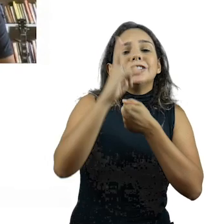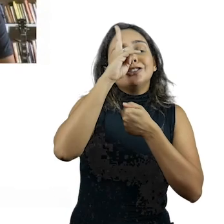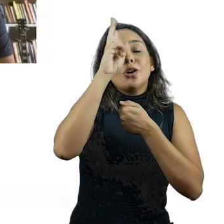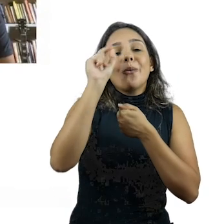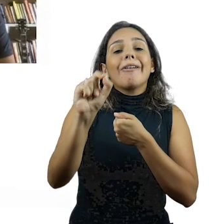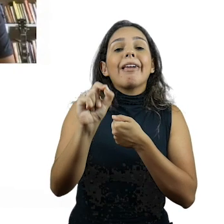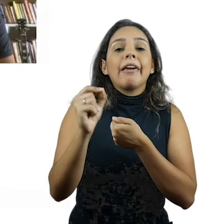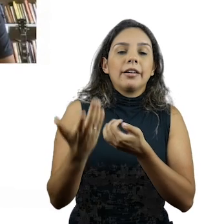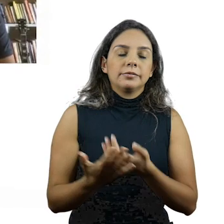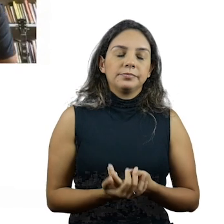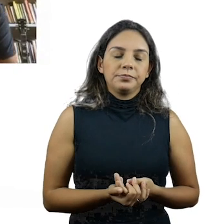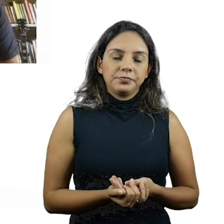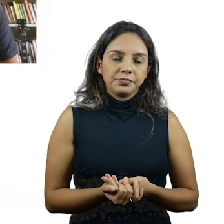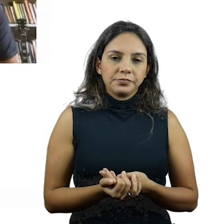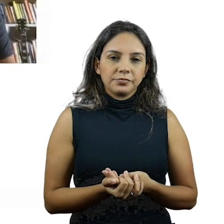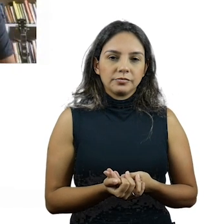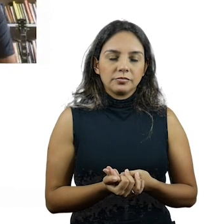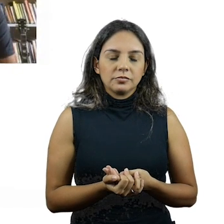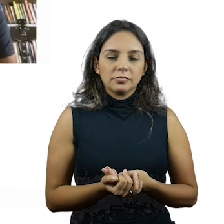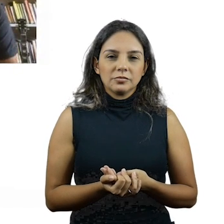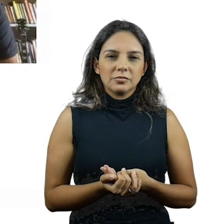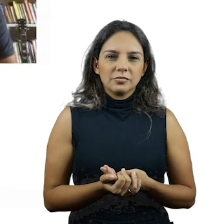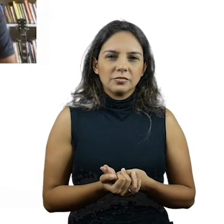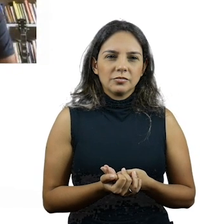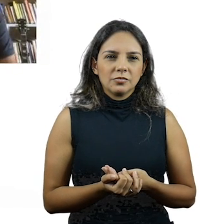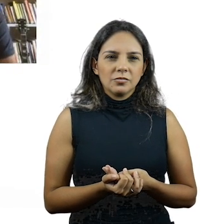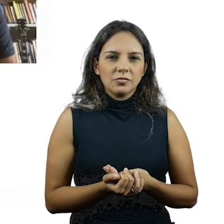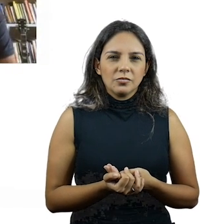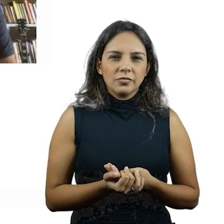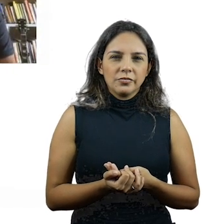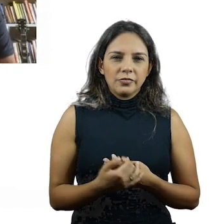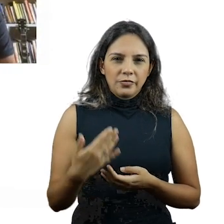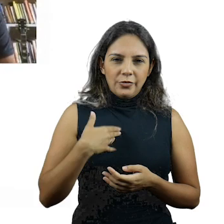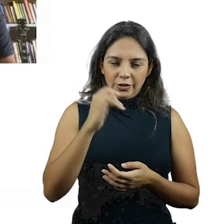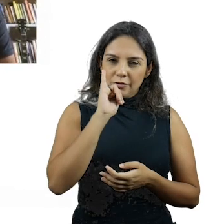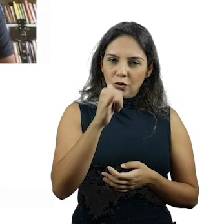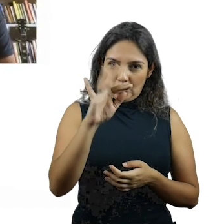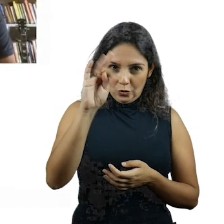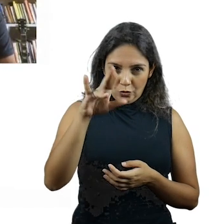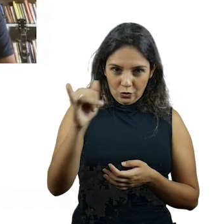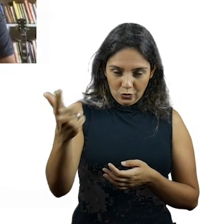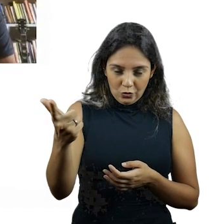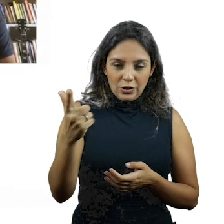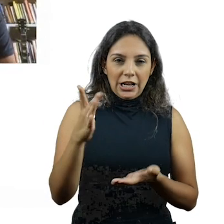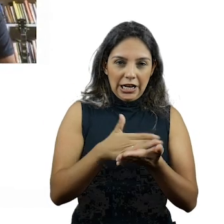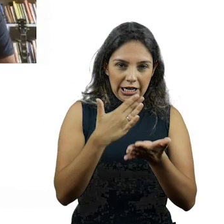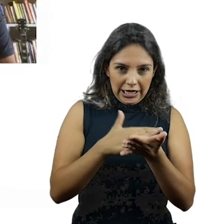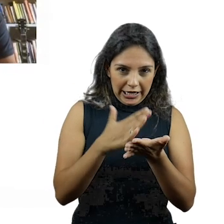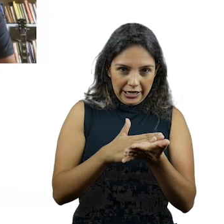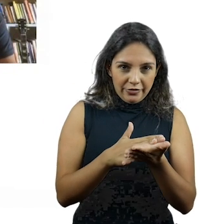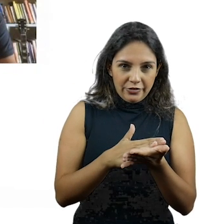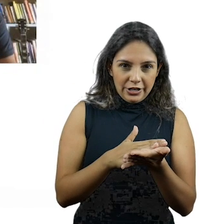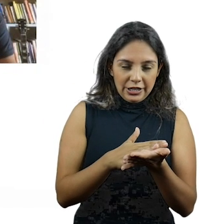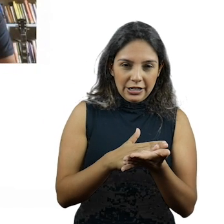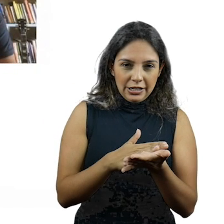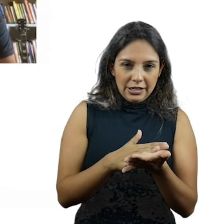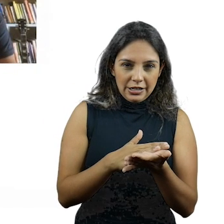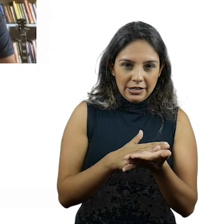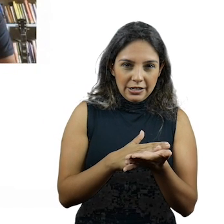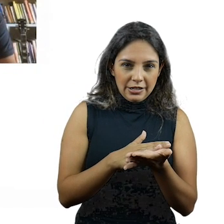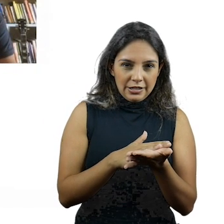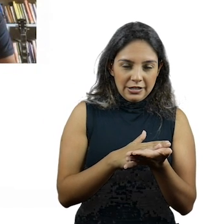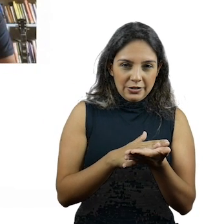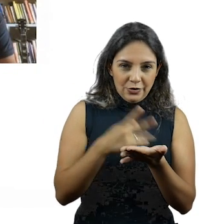Claro. Mas se permite, só um adendo aqui, queria comentar com o Tony, que no livro, né, Belina Esfinge, eu tive o cuidado de